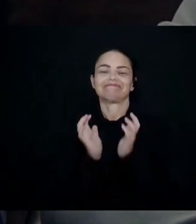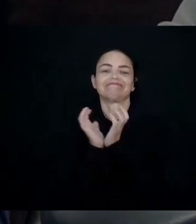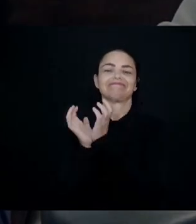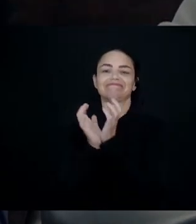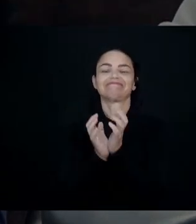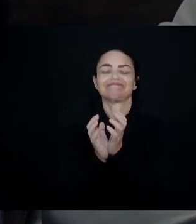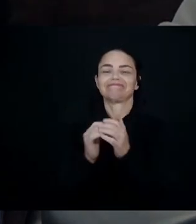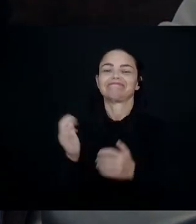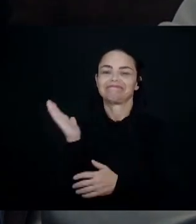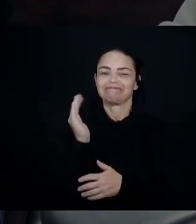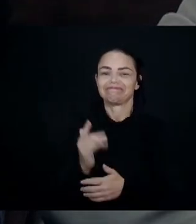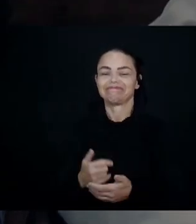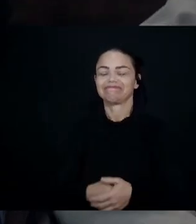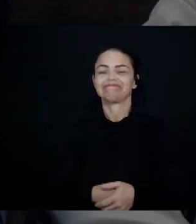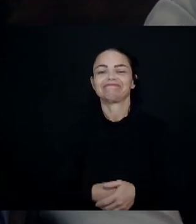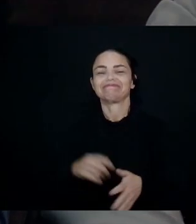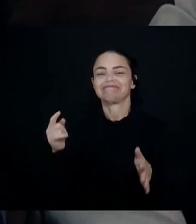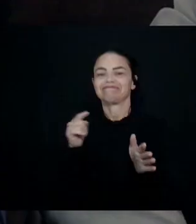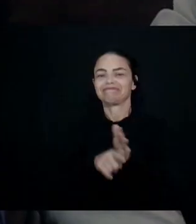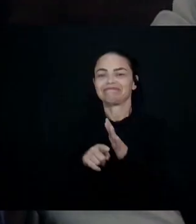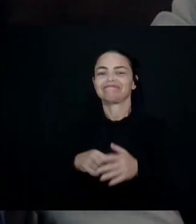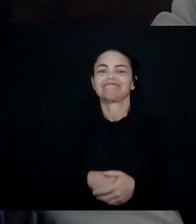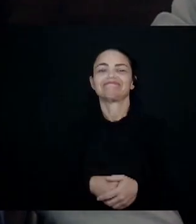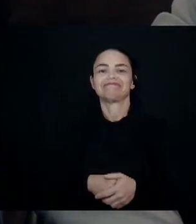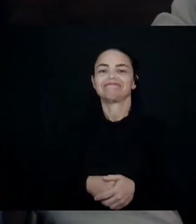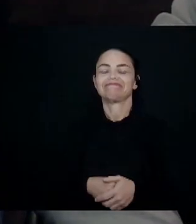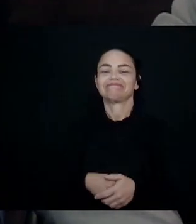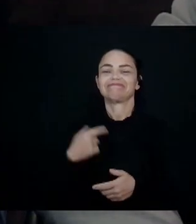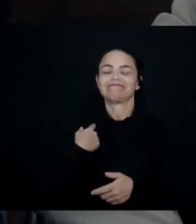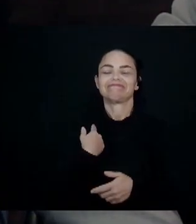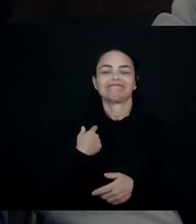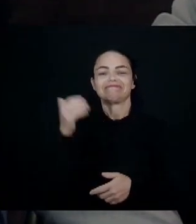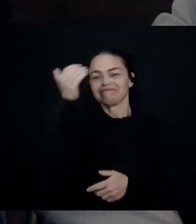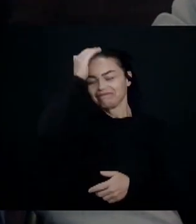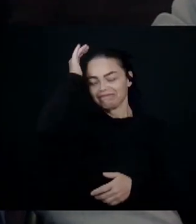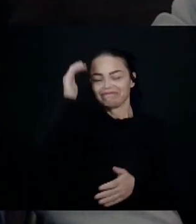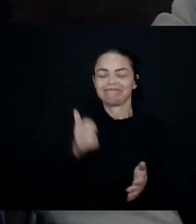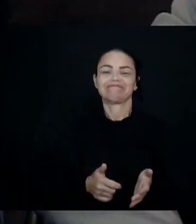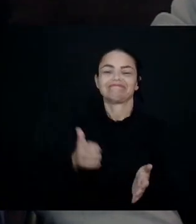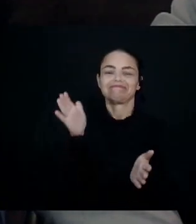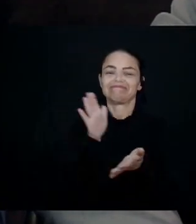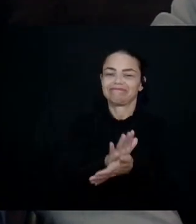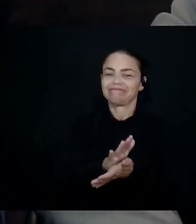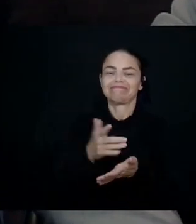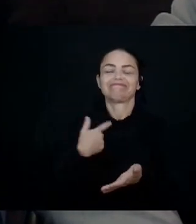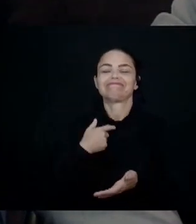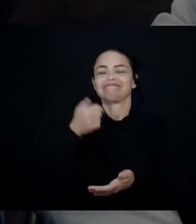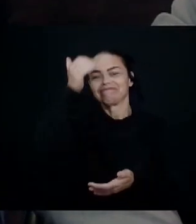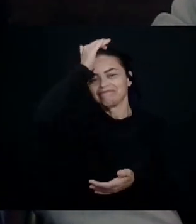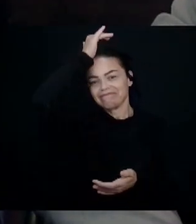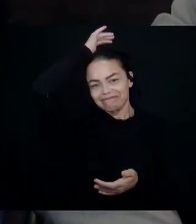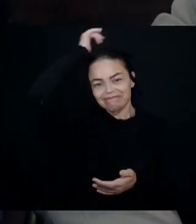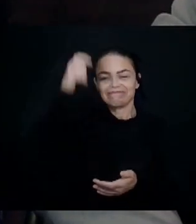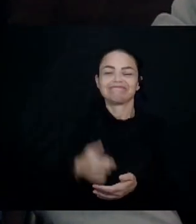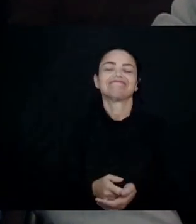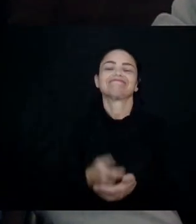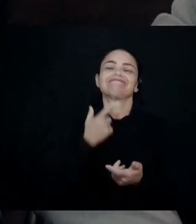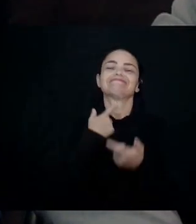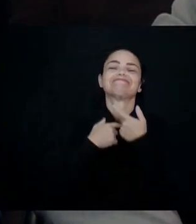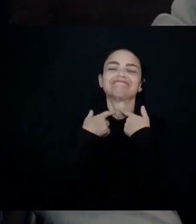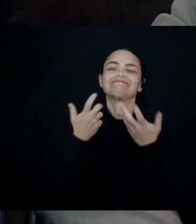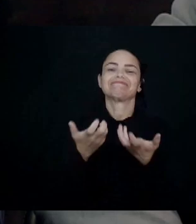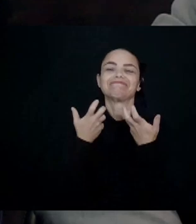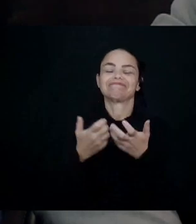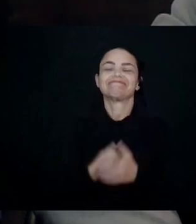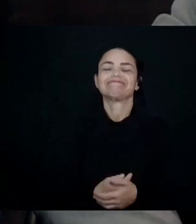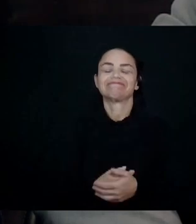Mas, que nem você tinha perguntado, Aham. sim, aquela figurinha do Neymar é sempre aquela que você mais quer, né? Né? Ah, com certeza, é o ídolo de todo mundo